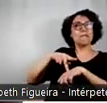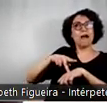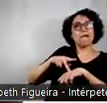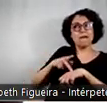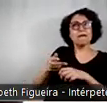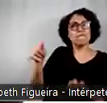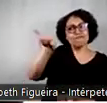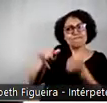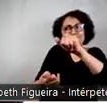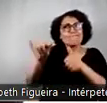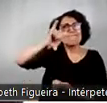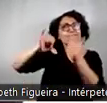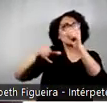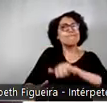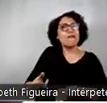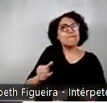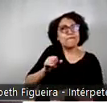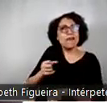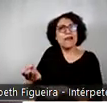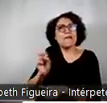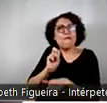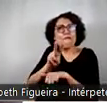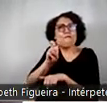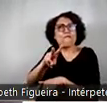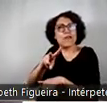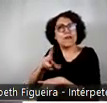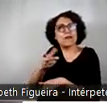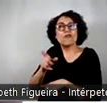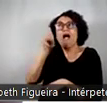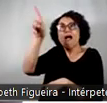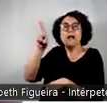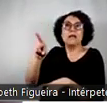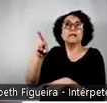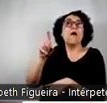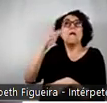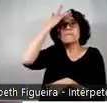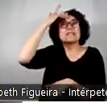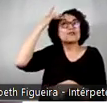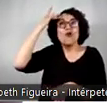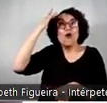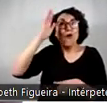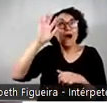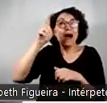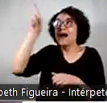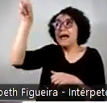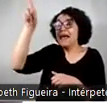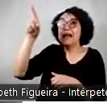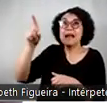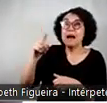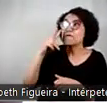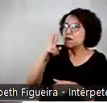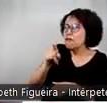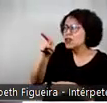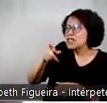e que, né, as pessoas, né, que asiáticas sofreram, né, violências, né, por conta desse discurso, né, de